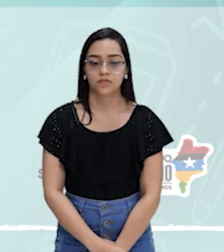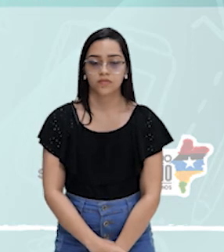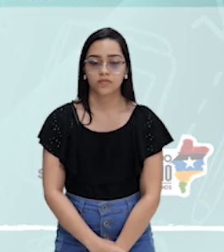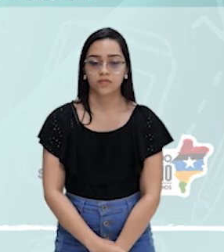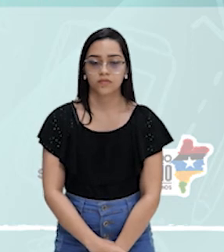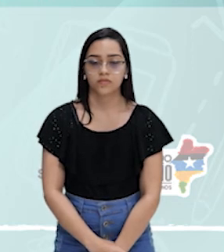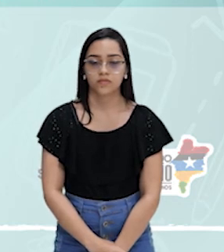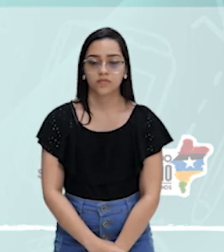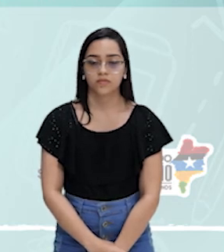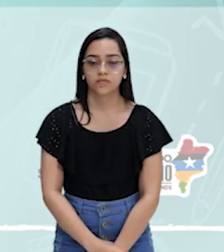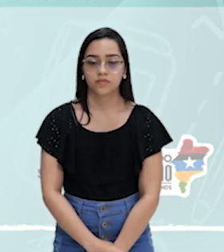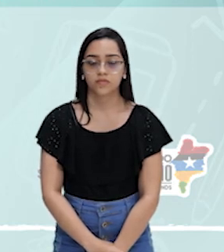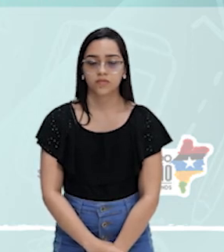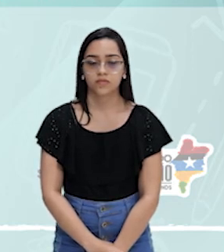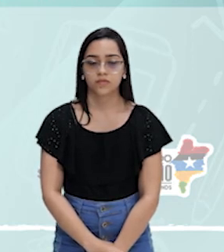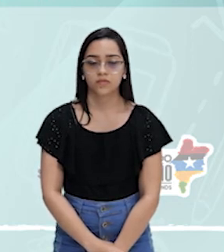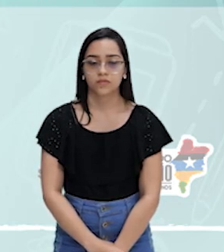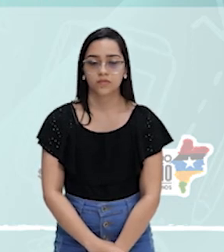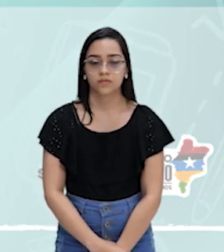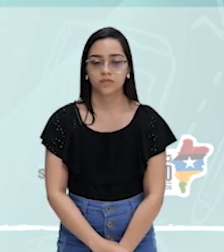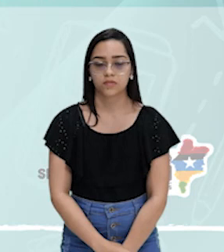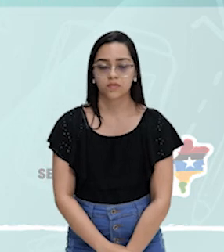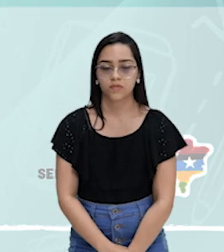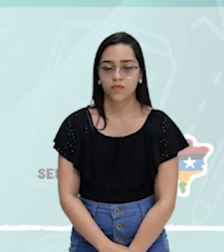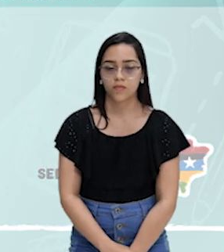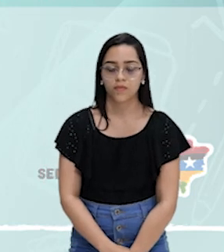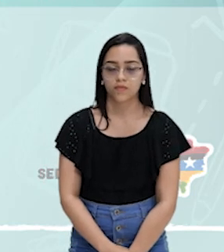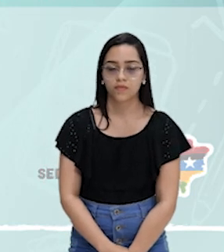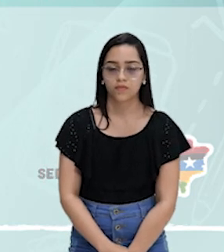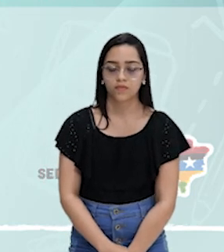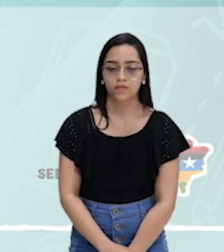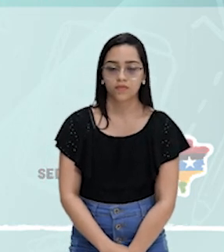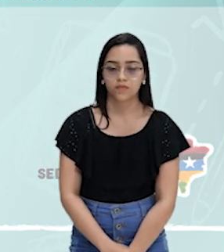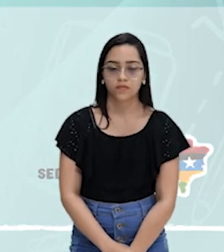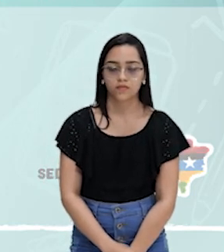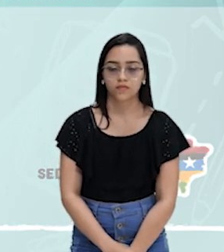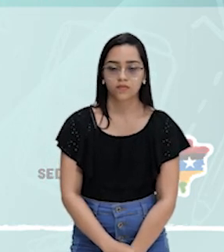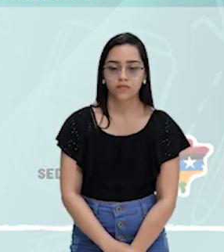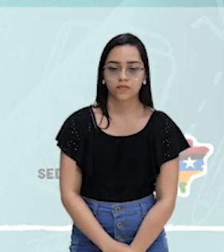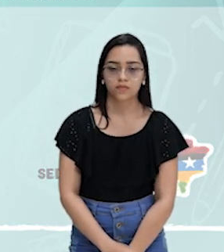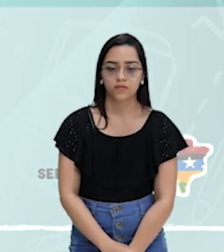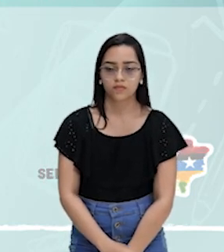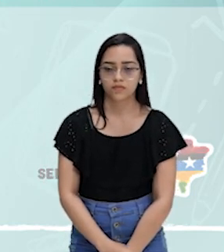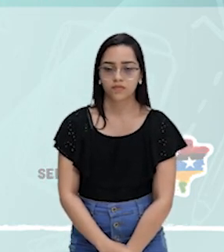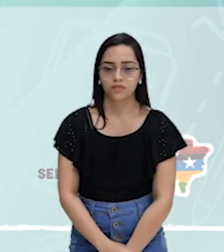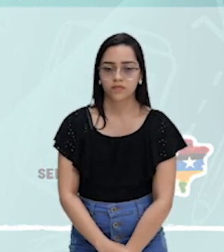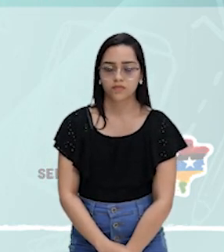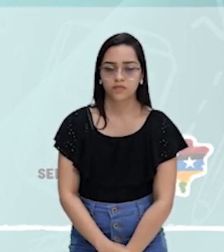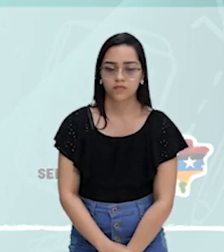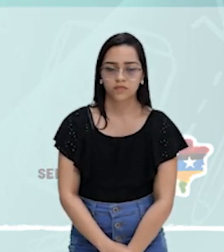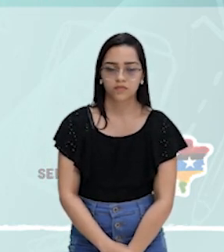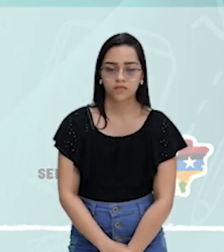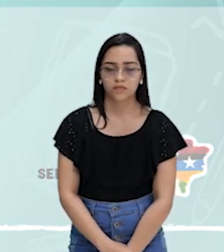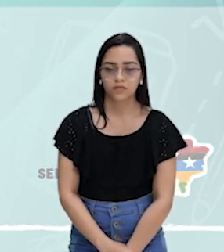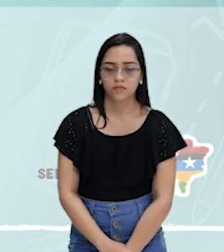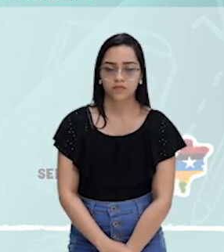Fuzeira, encaminhada em abril de 1940 ao então presidente da República, Getúlio